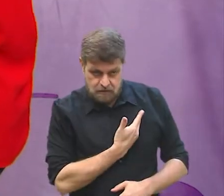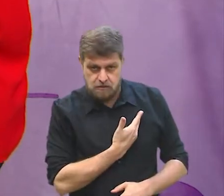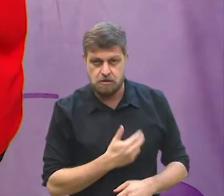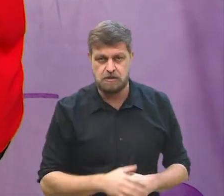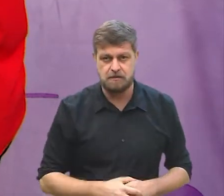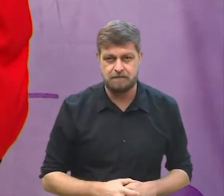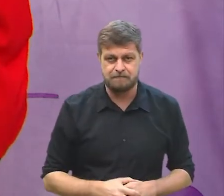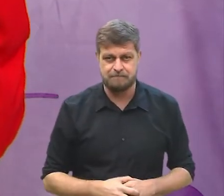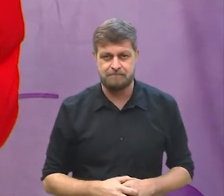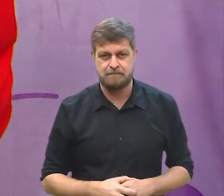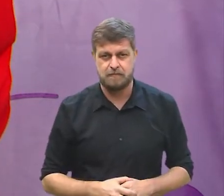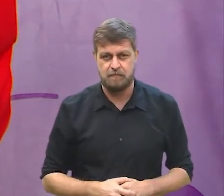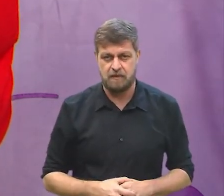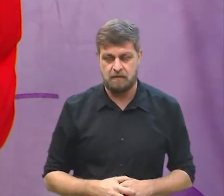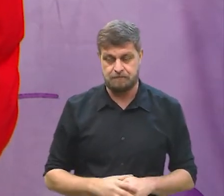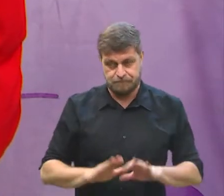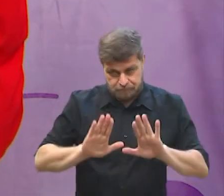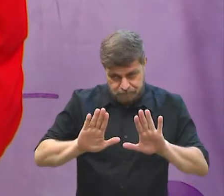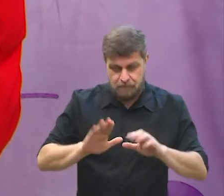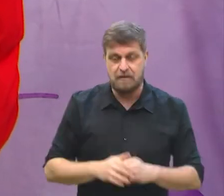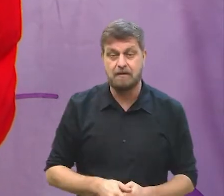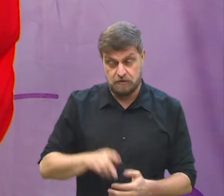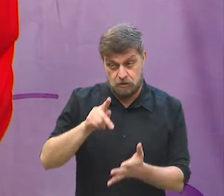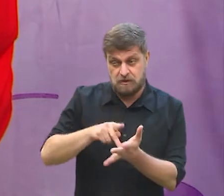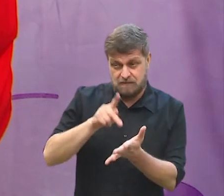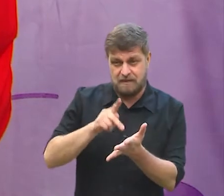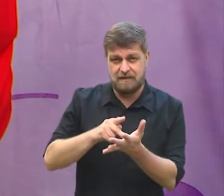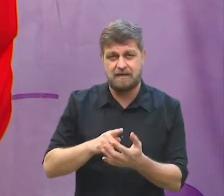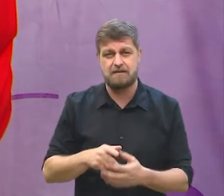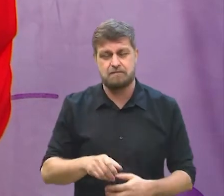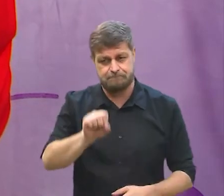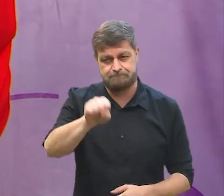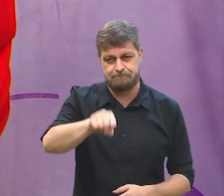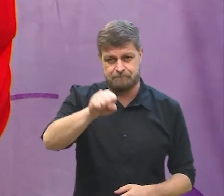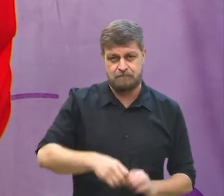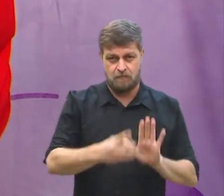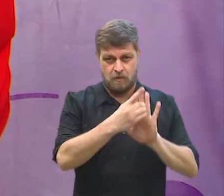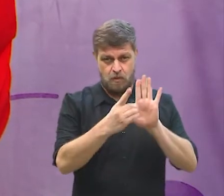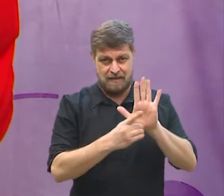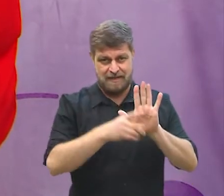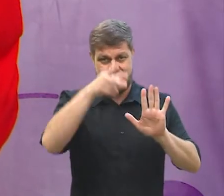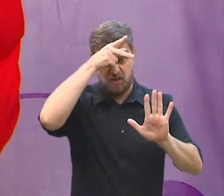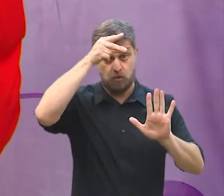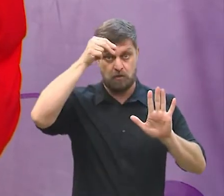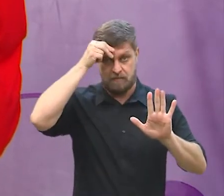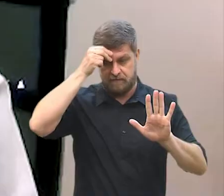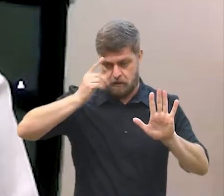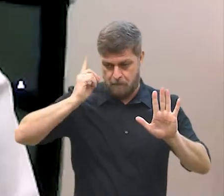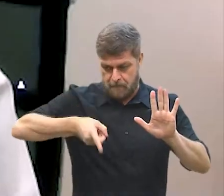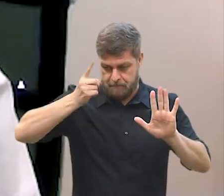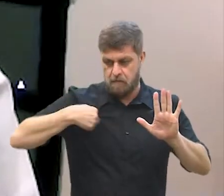que ser suspensas ou adiadas, depois retornaram aí, né? Como é que tá?